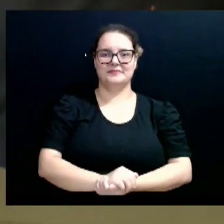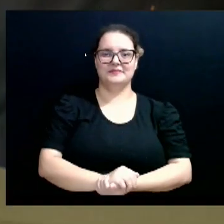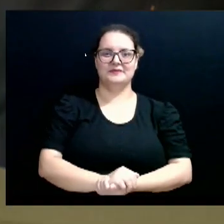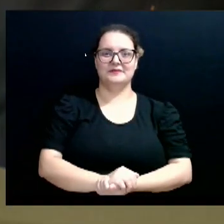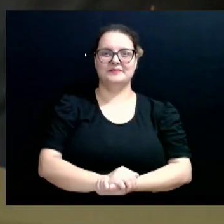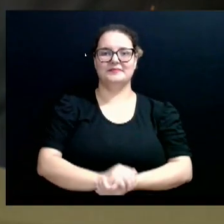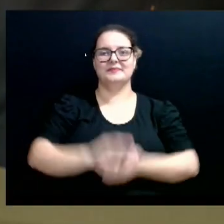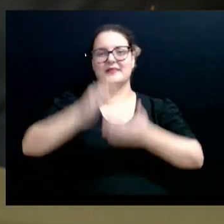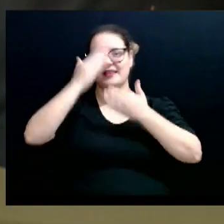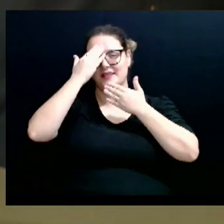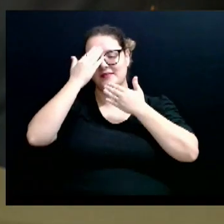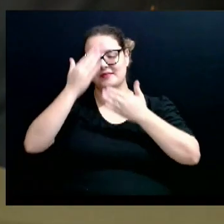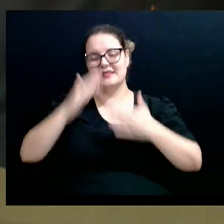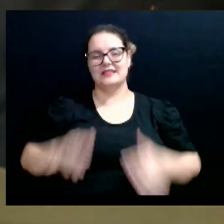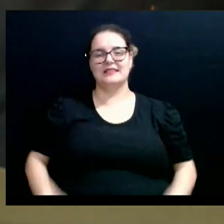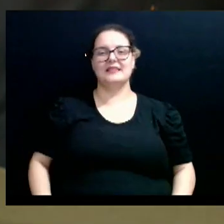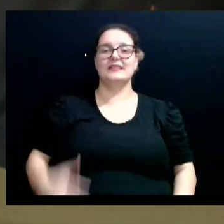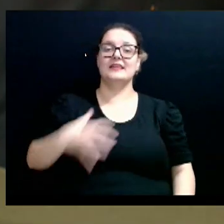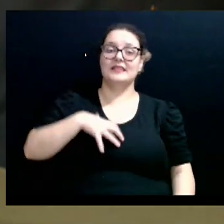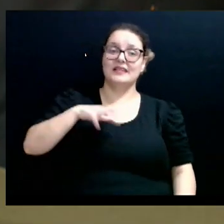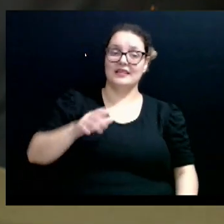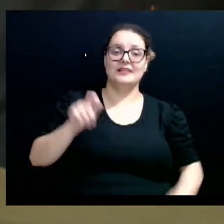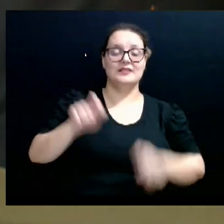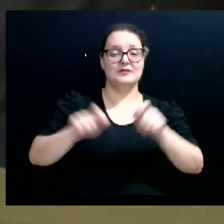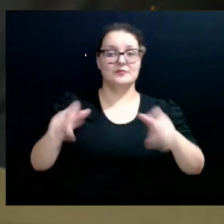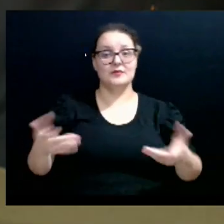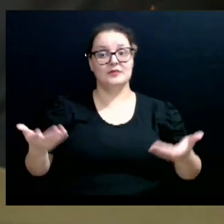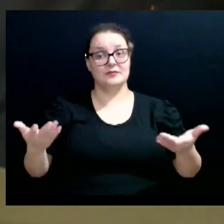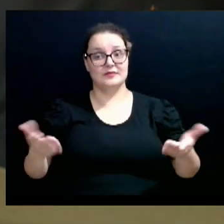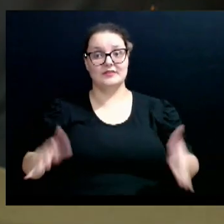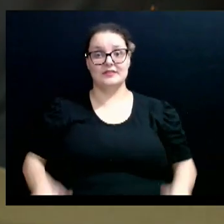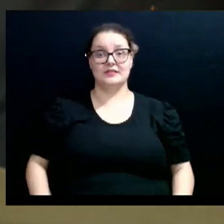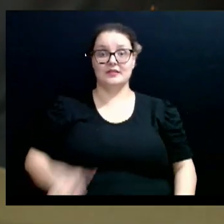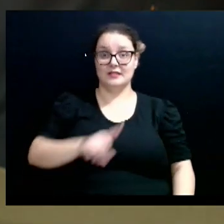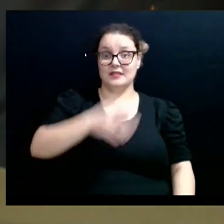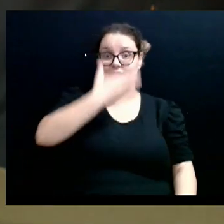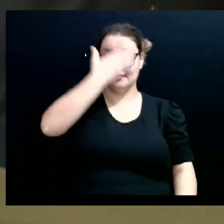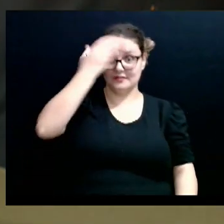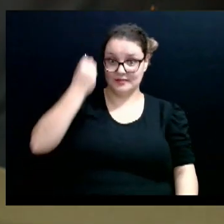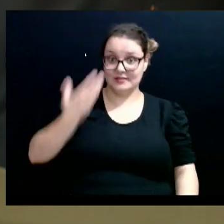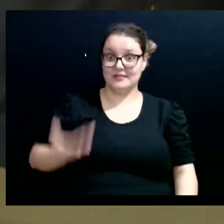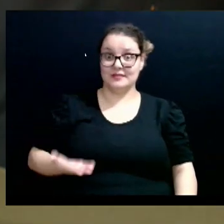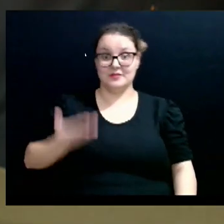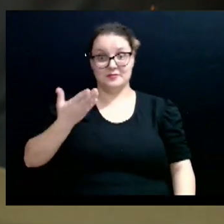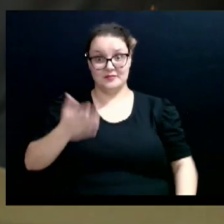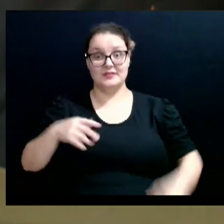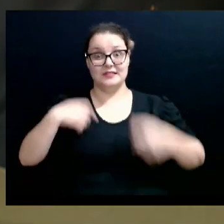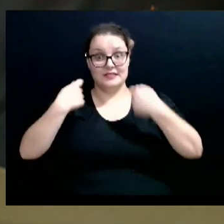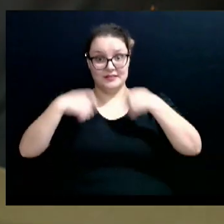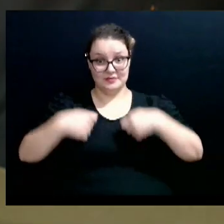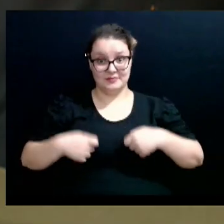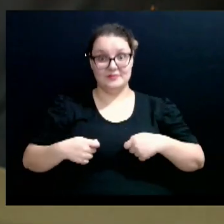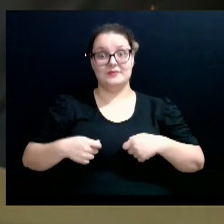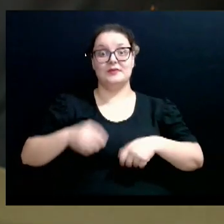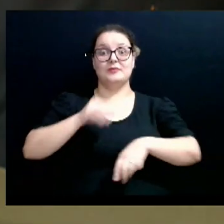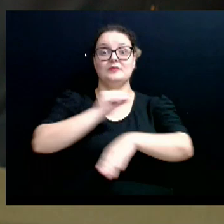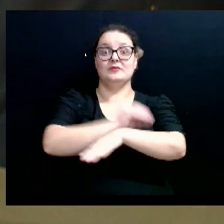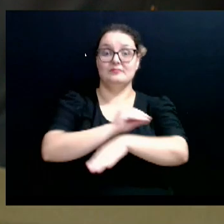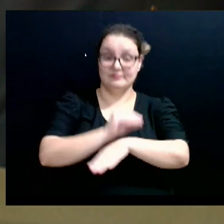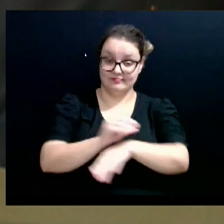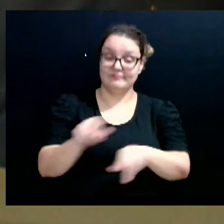Valeu! É isso, gente. Então, não esqueça, né? Você precisa de cuidado também,